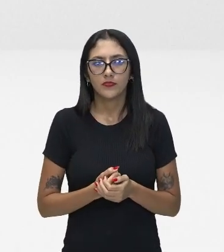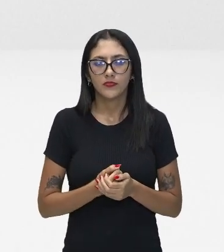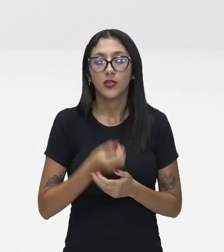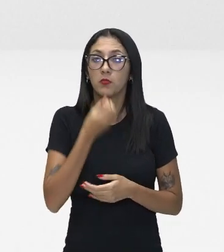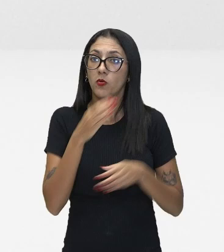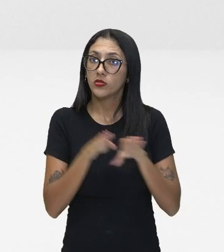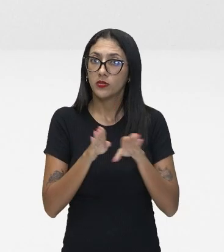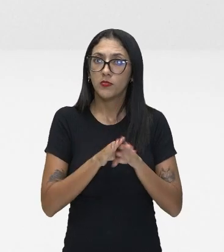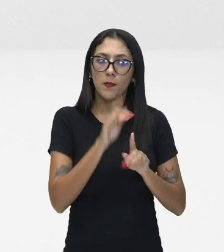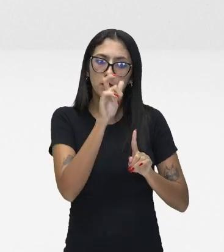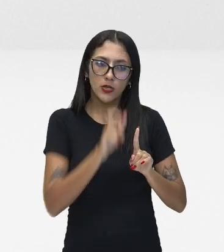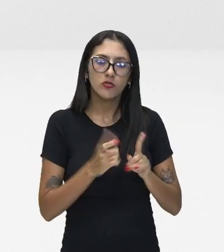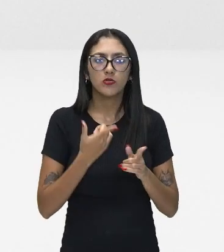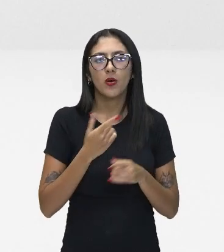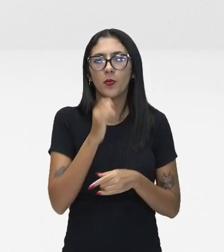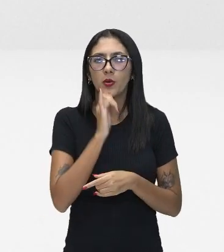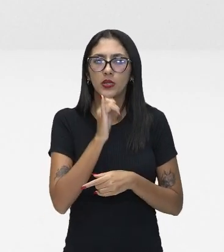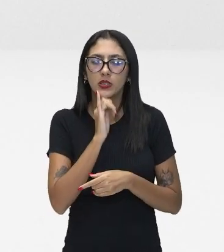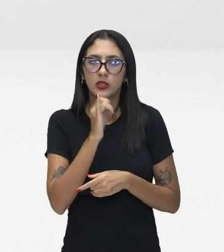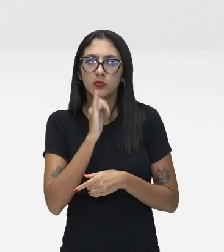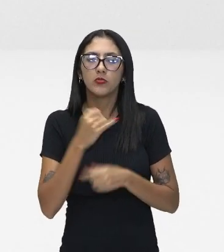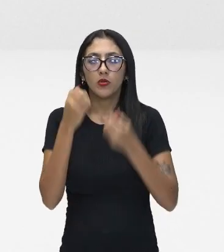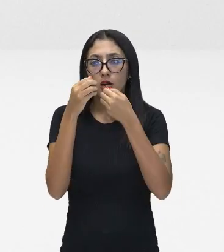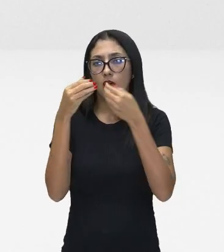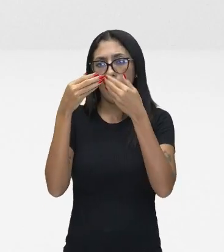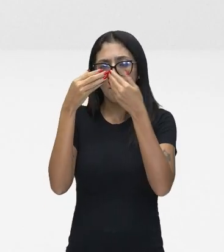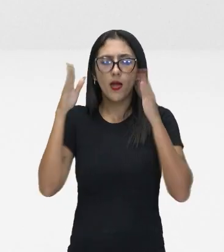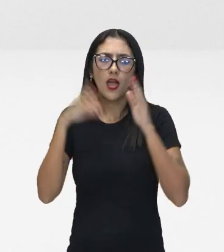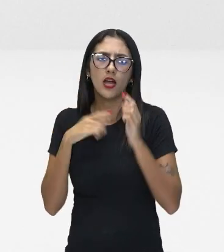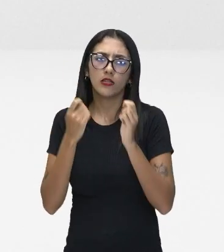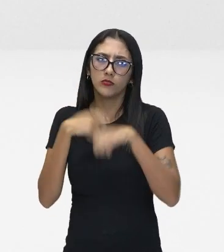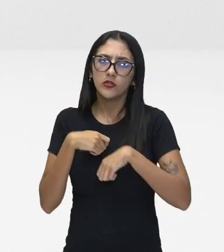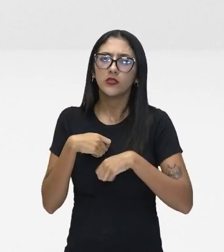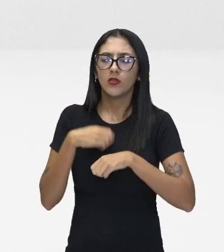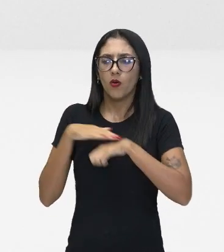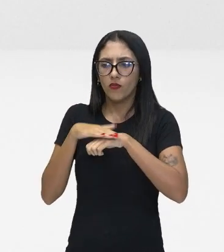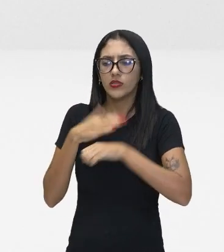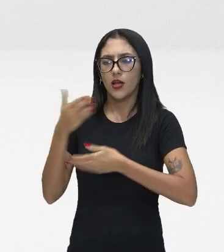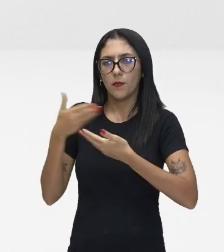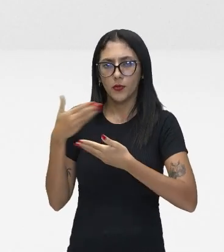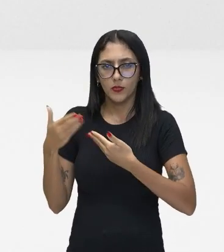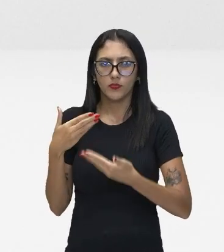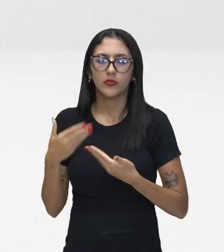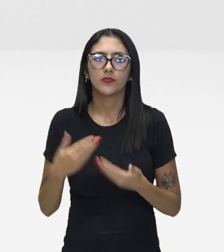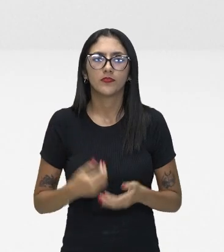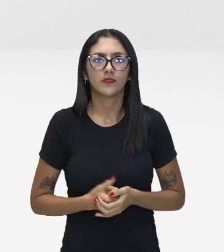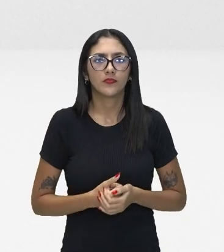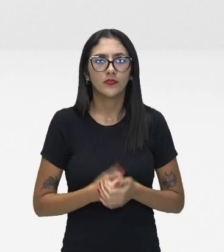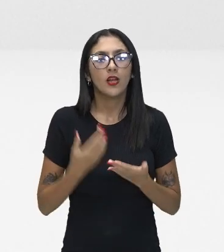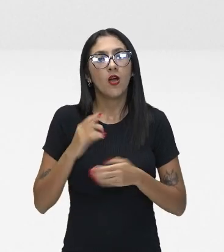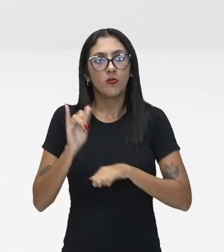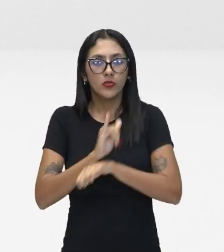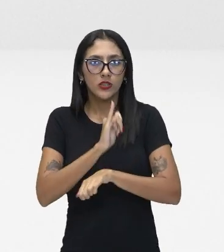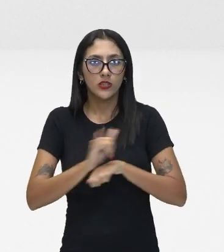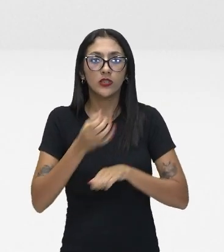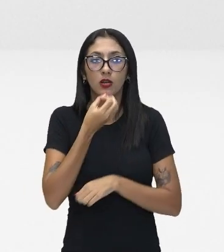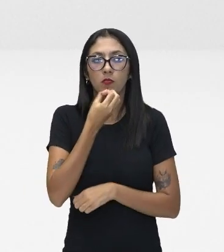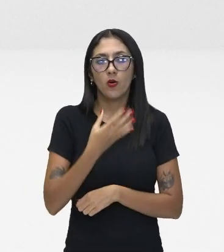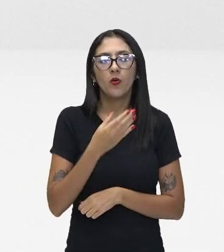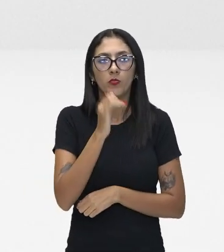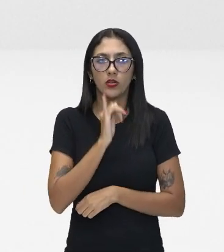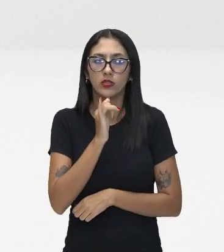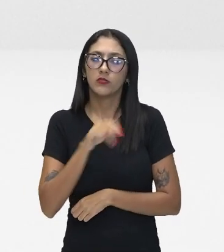transparentes conosco, né? E aí um canal muito bom para você ter esse retorno, né, saber aí a questão do engajamento, são as